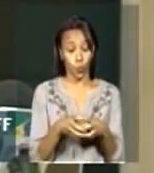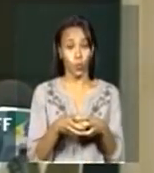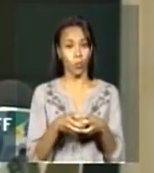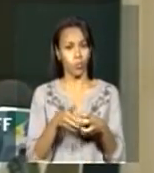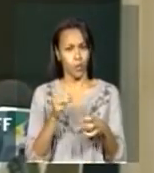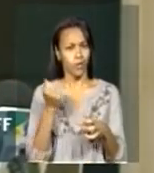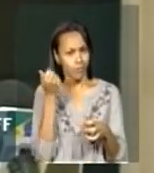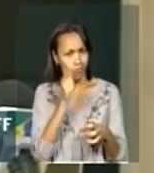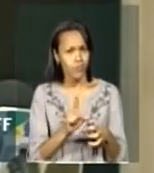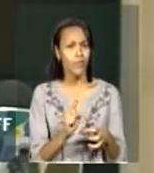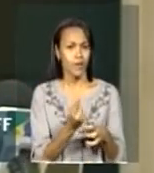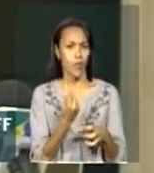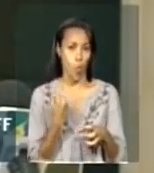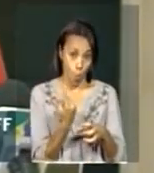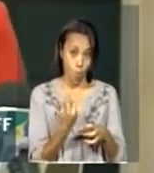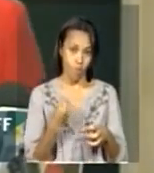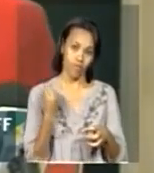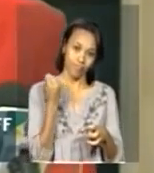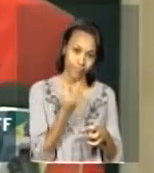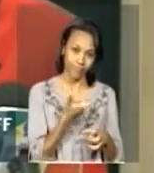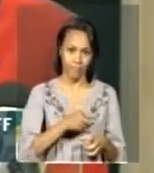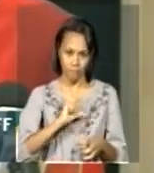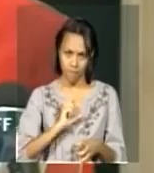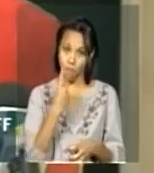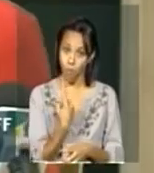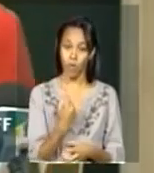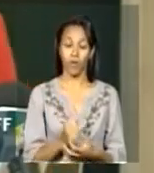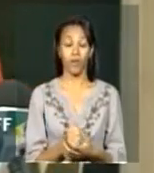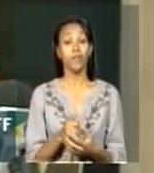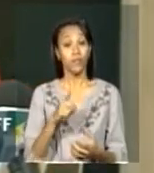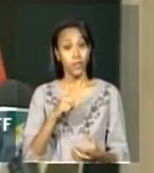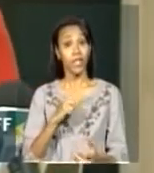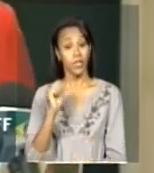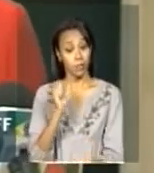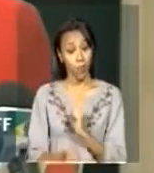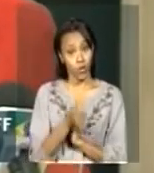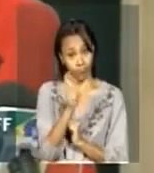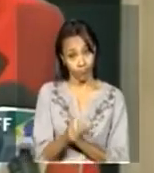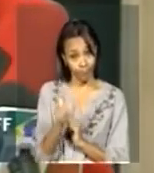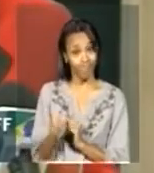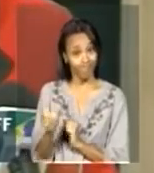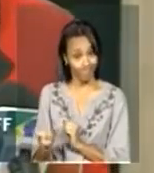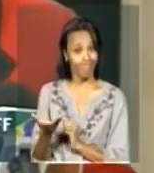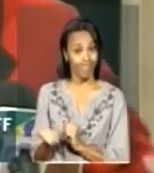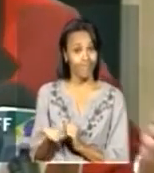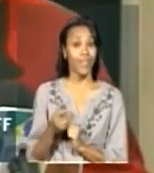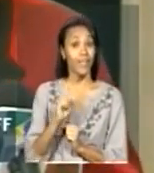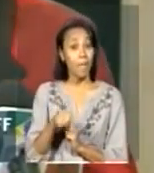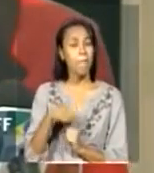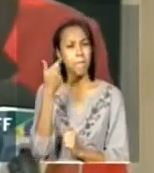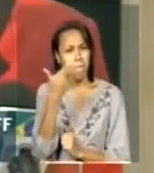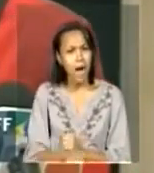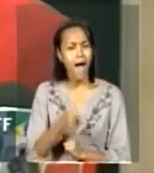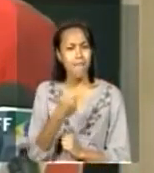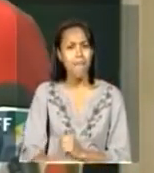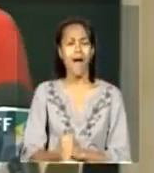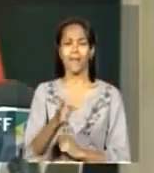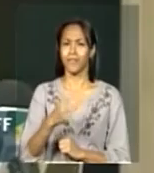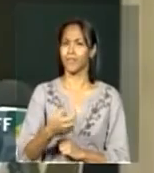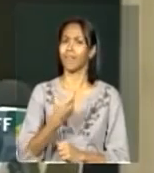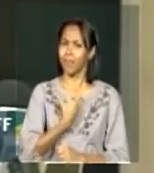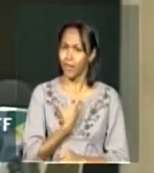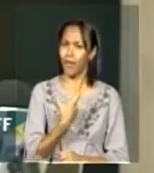você ganha uma medalha por esporte coletivo. E aí tem esportes individuais que são mais medalhados. Eu acho